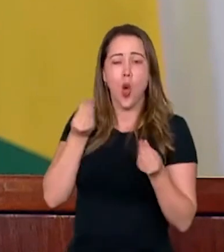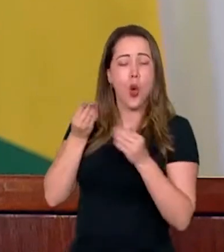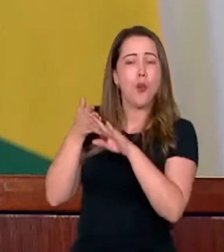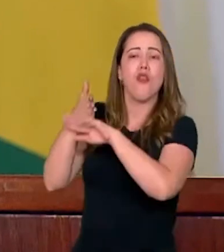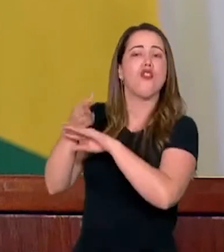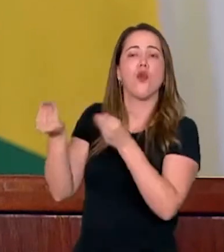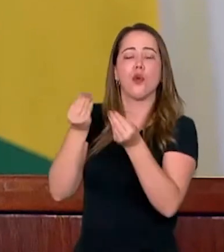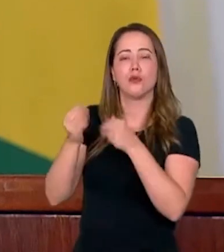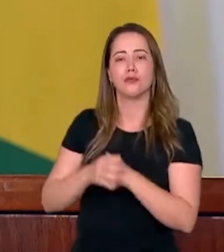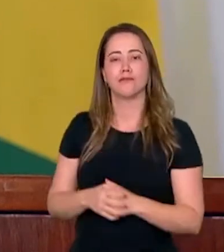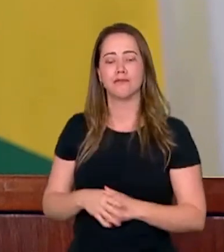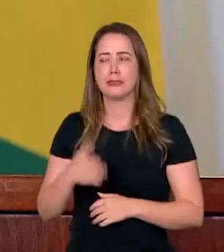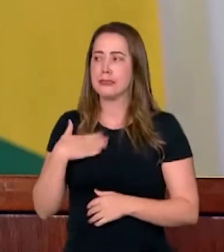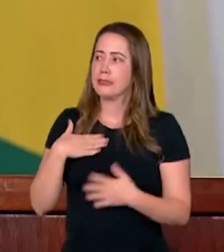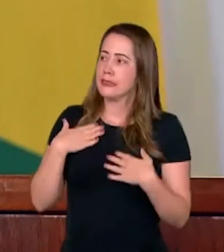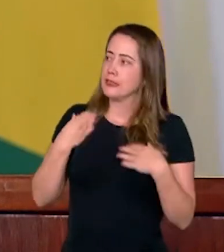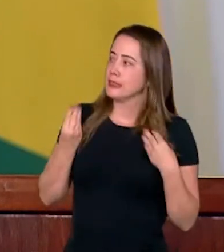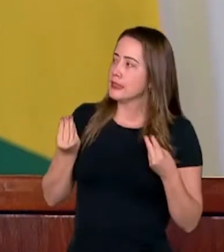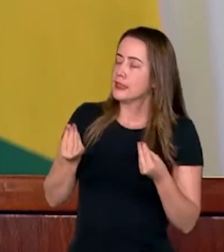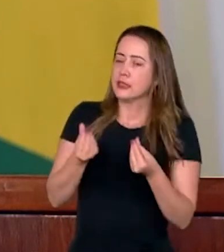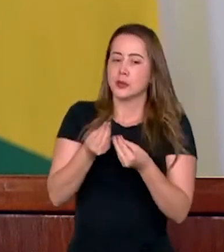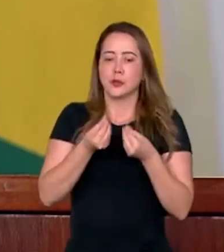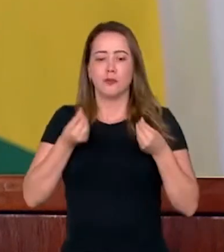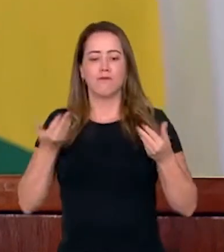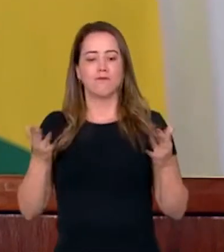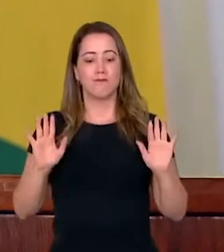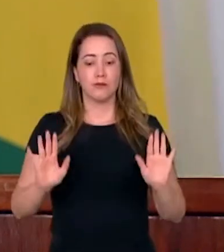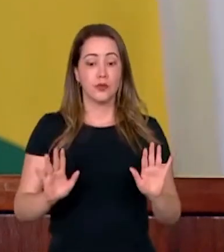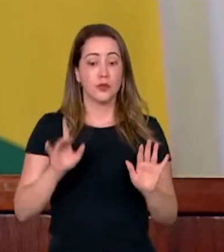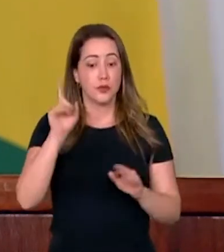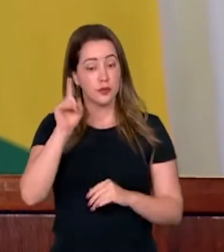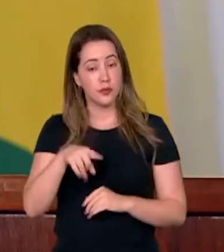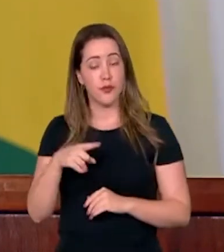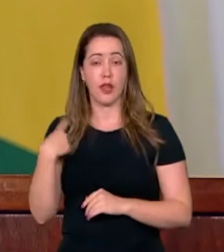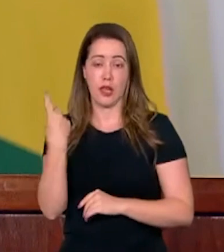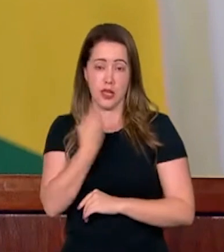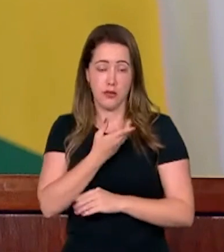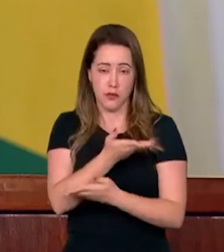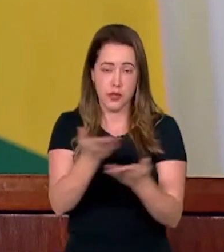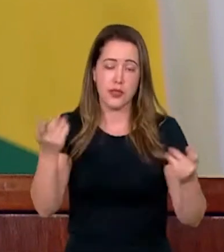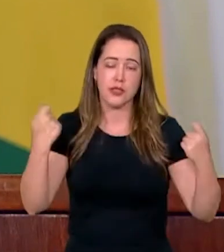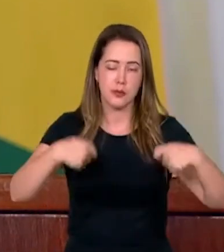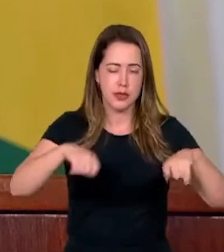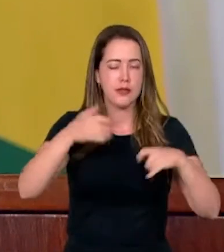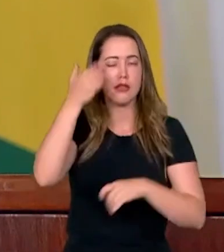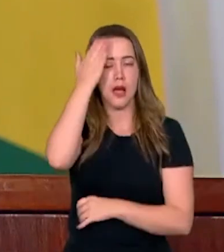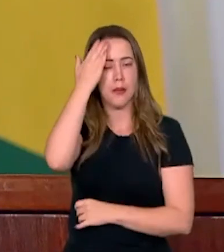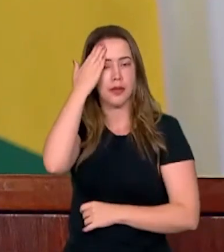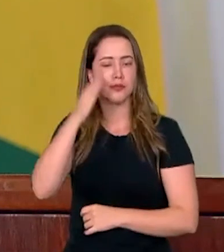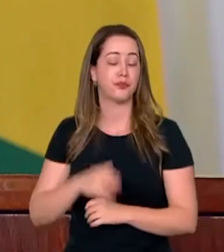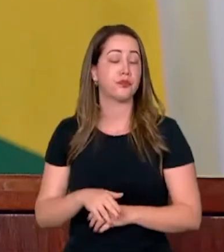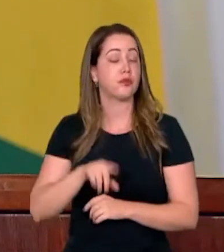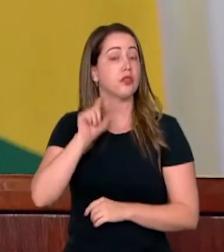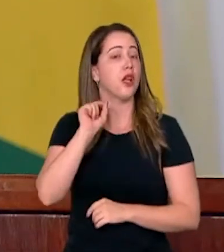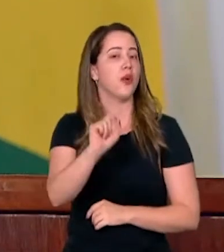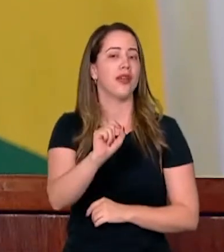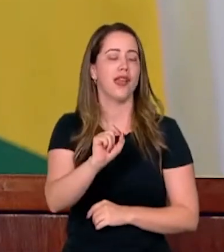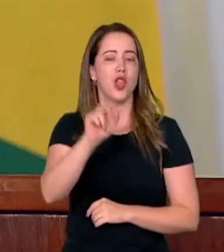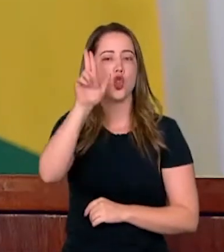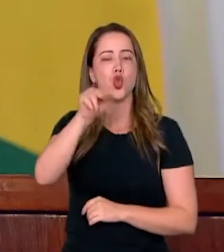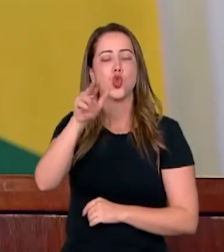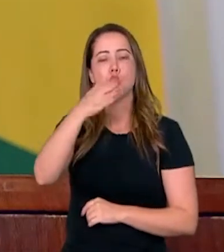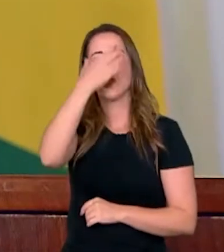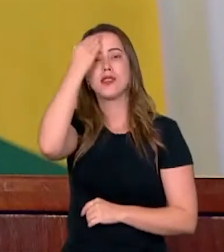me baixou uma coisa, que eu acho que é uma coisa que tem que nortear vocês. É não esquecer o que vocês